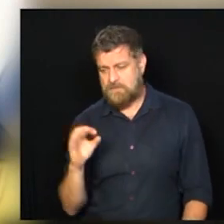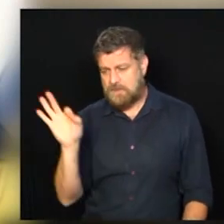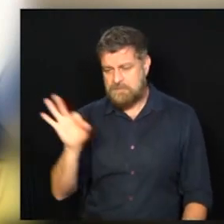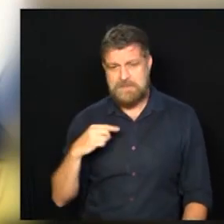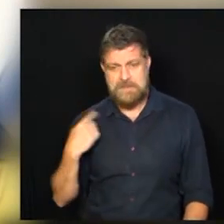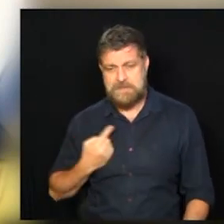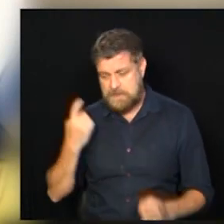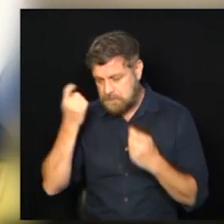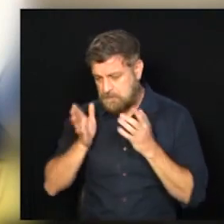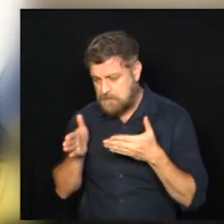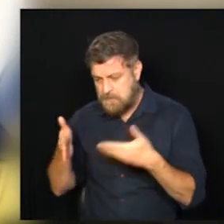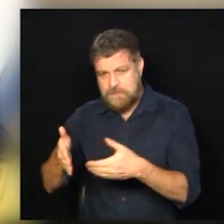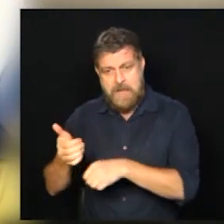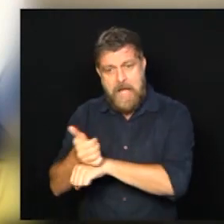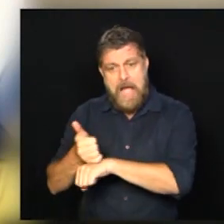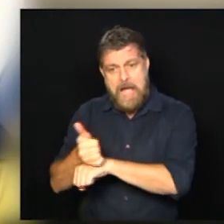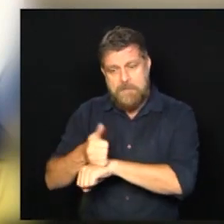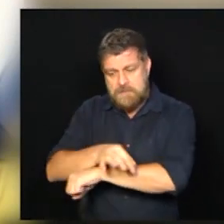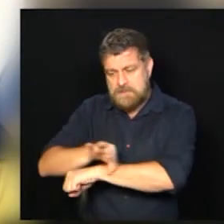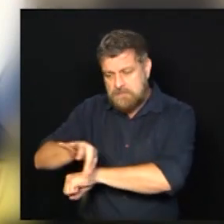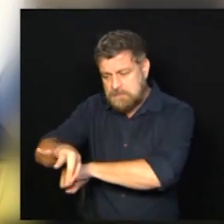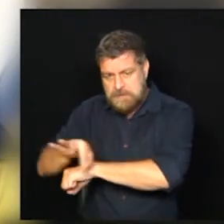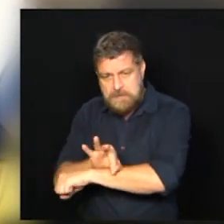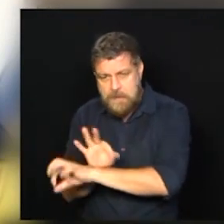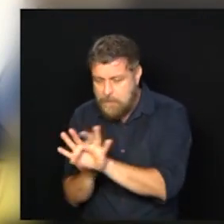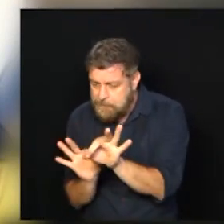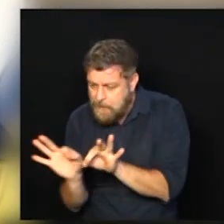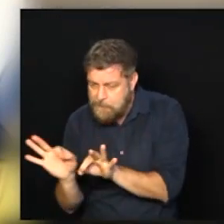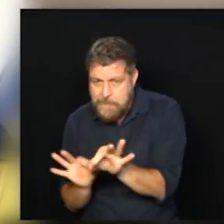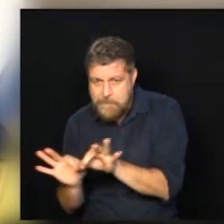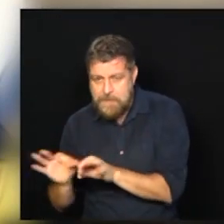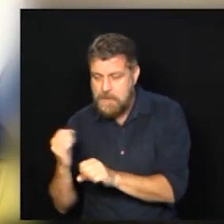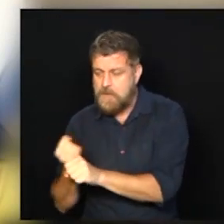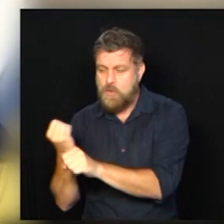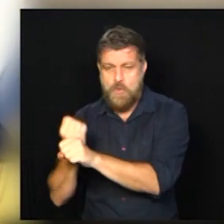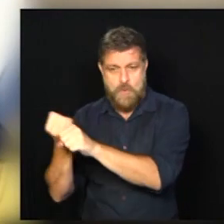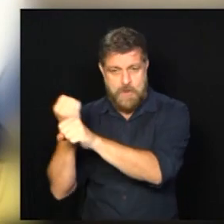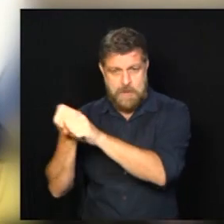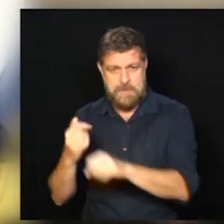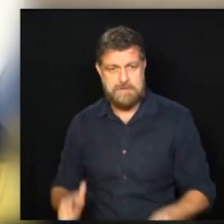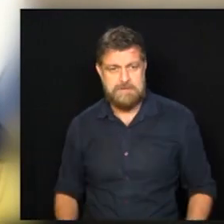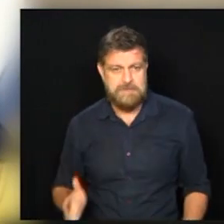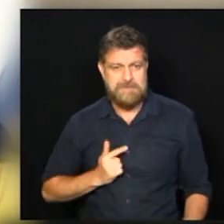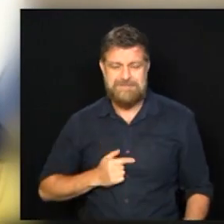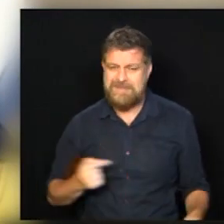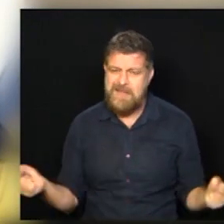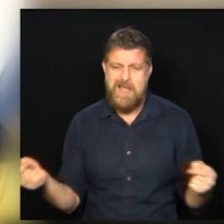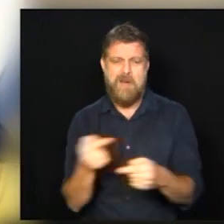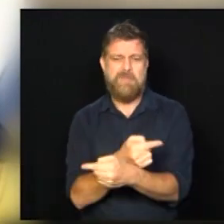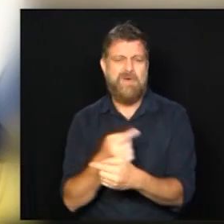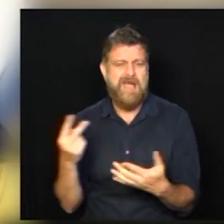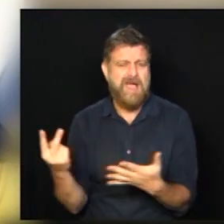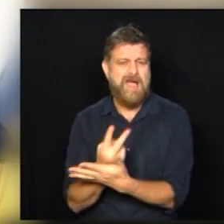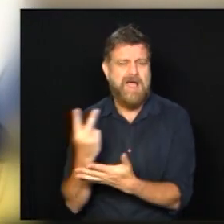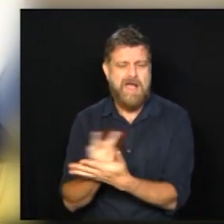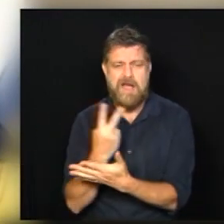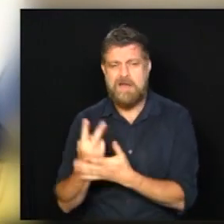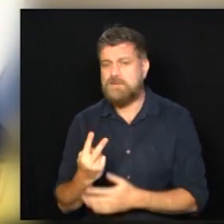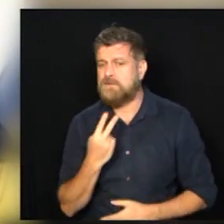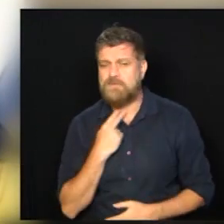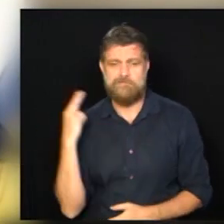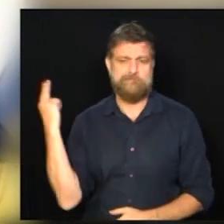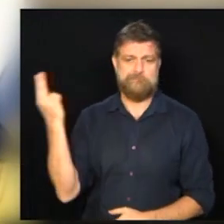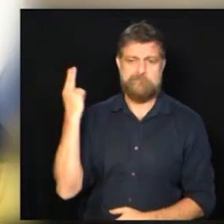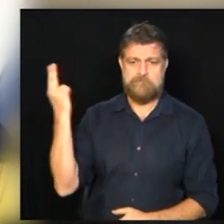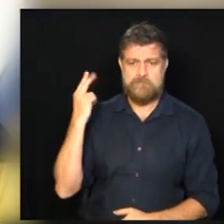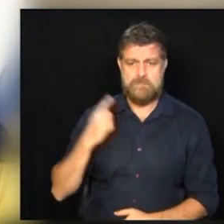se preocupa com a profissão de fato, em fazer projeto e com obras, né? Então isso está totalmente errado, né? Isso não pode ser desse jeito, a gente